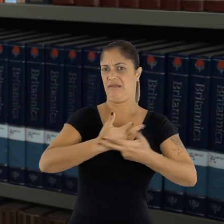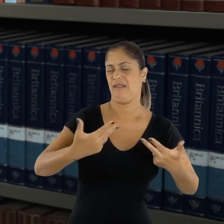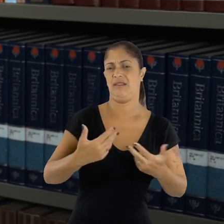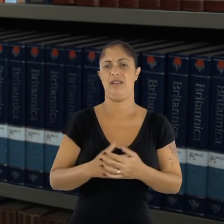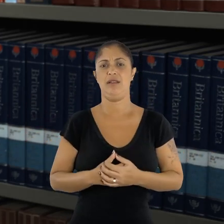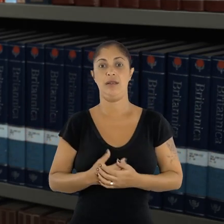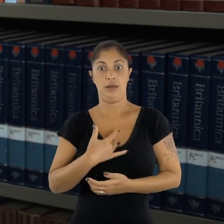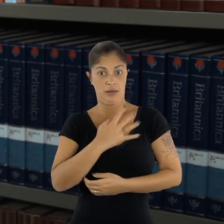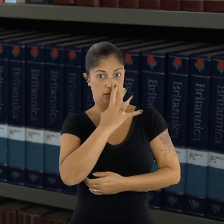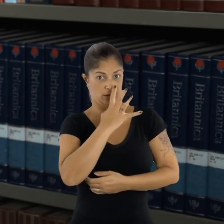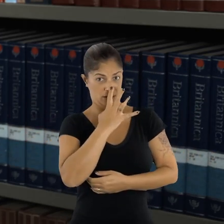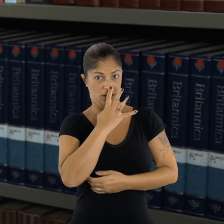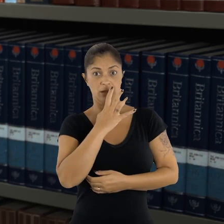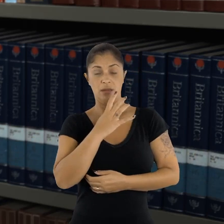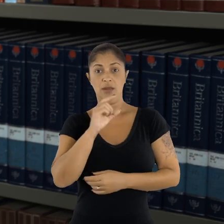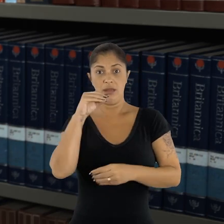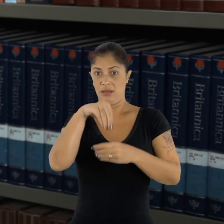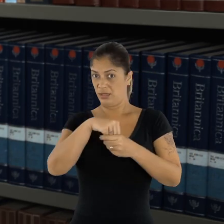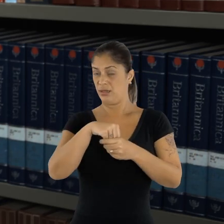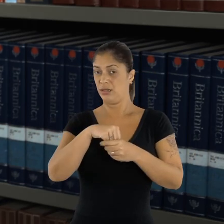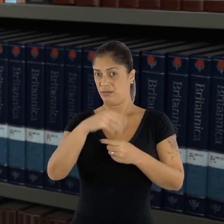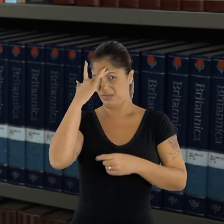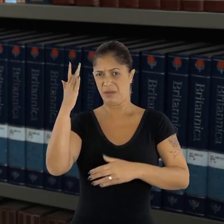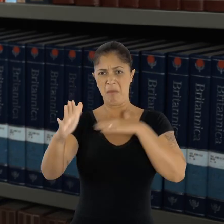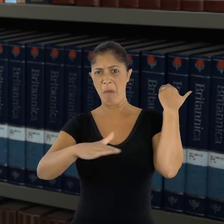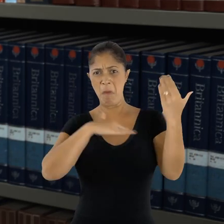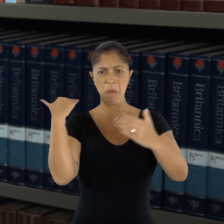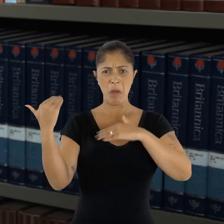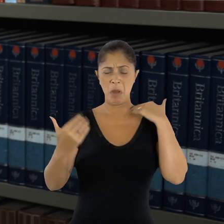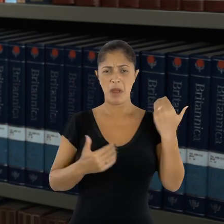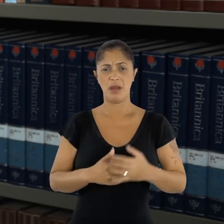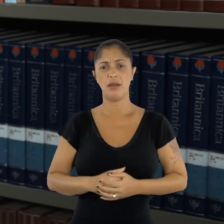estiletadas. A gente assistiu cenas de morte no recreio.